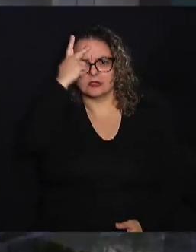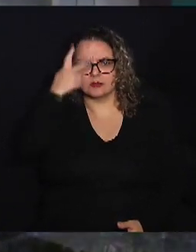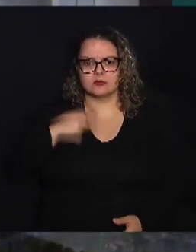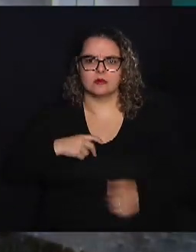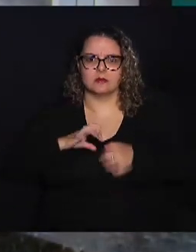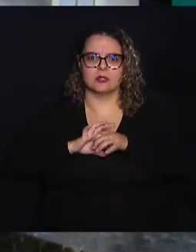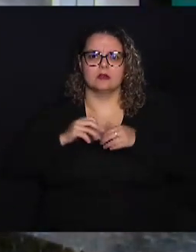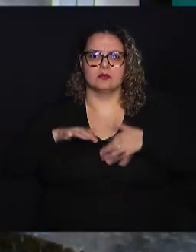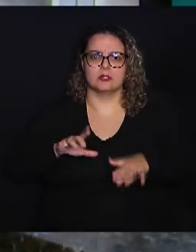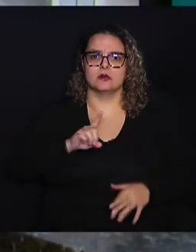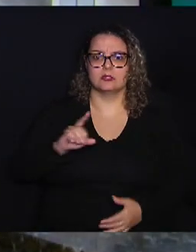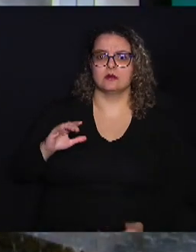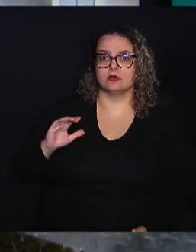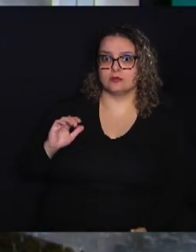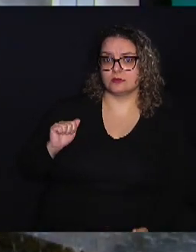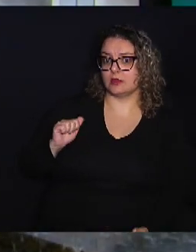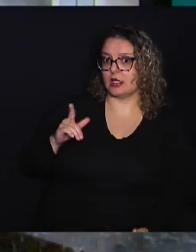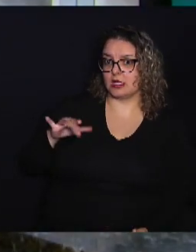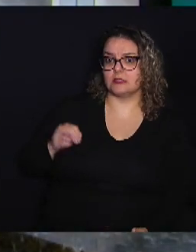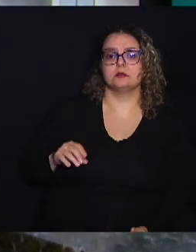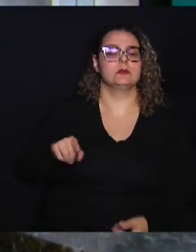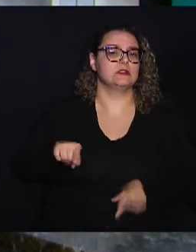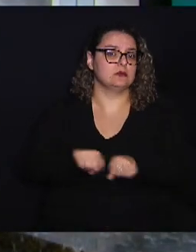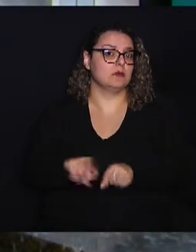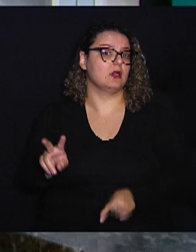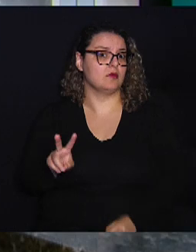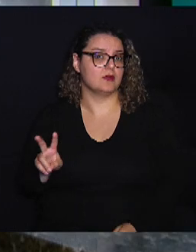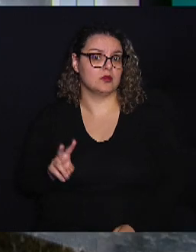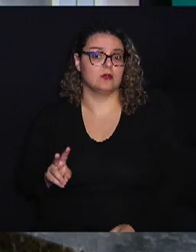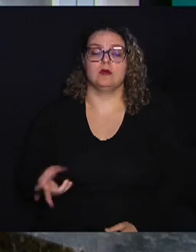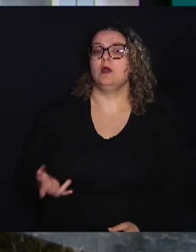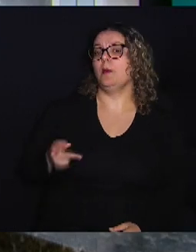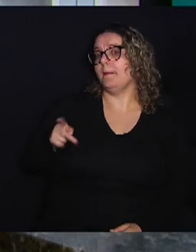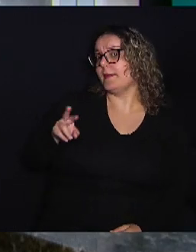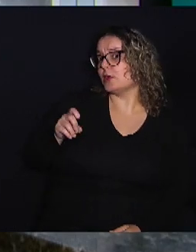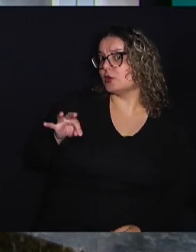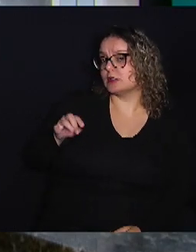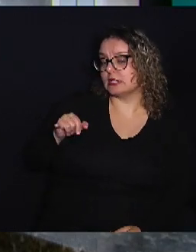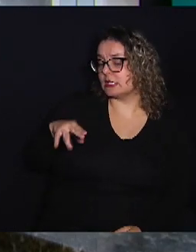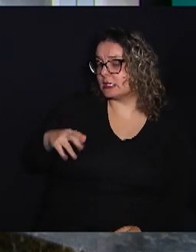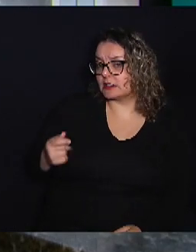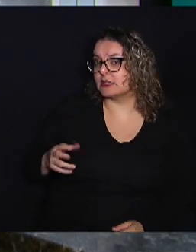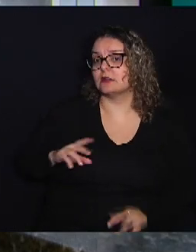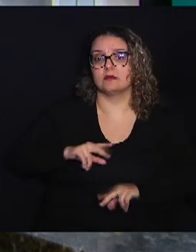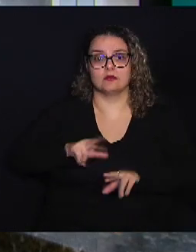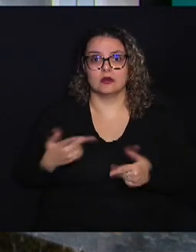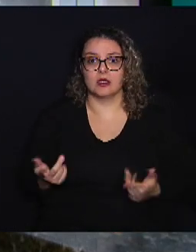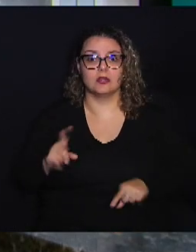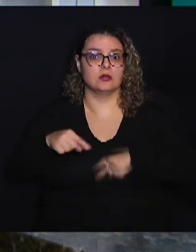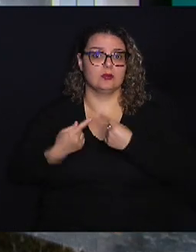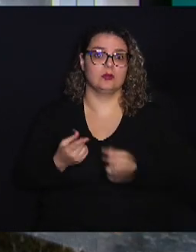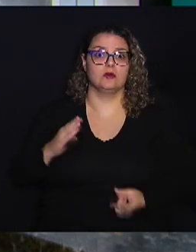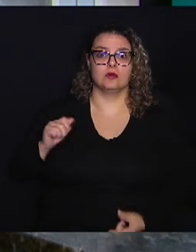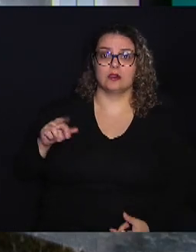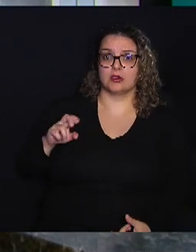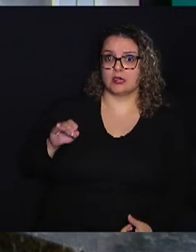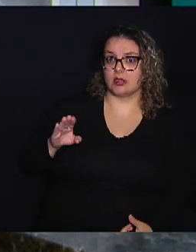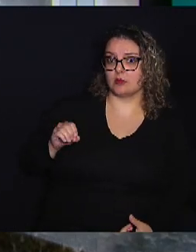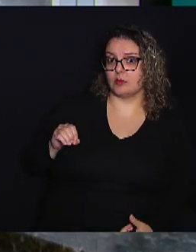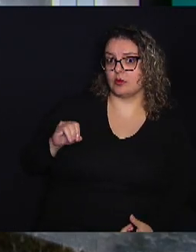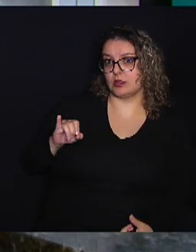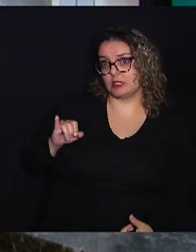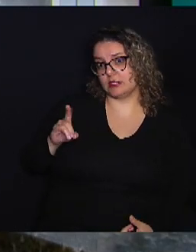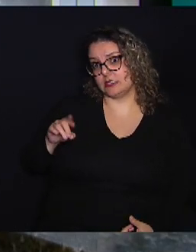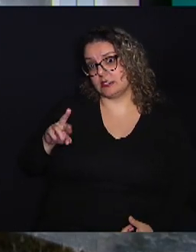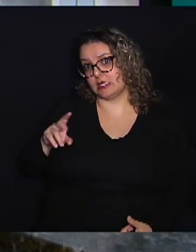só os ácidos graxos voláteis, mas vitaminas, proteínas de uma forma geral, outros carboidratos de fácil digestão,